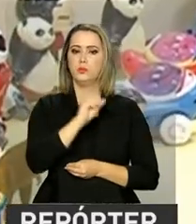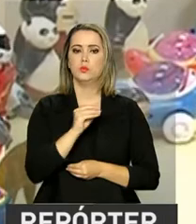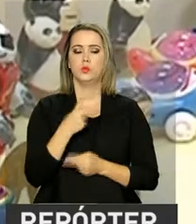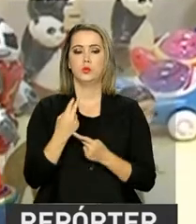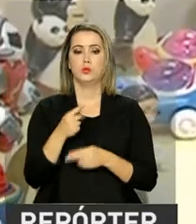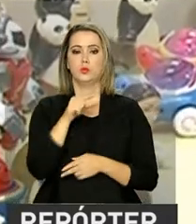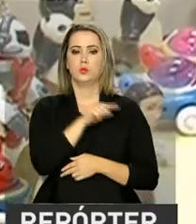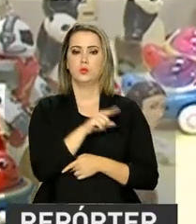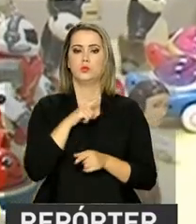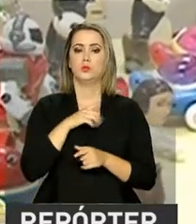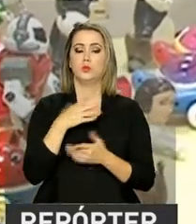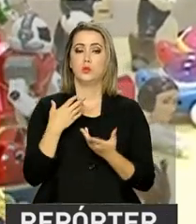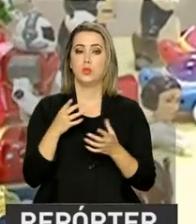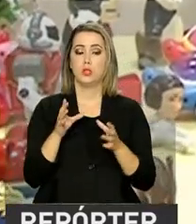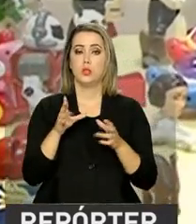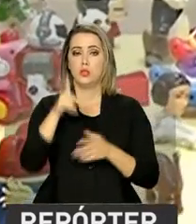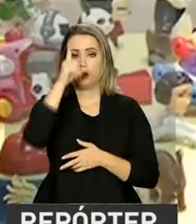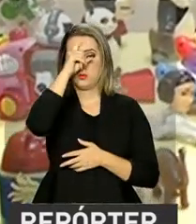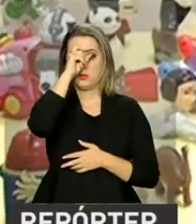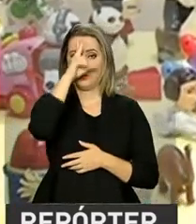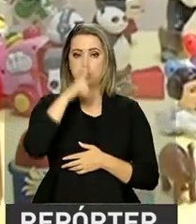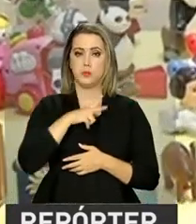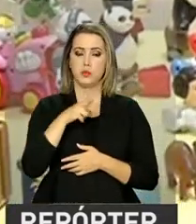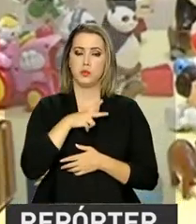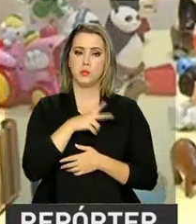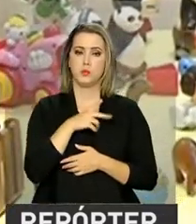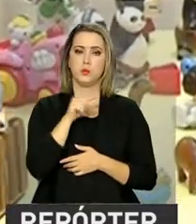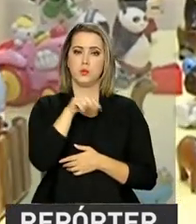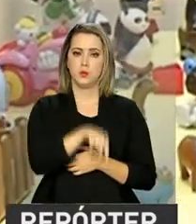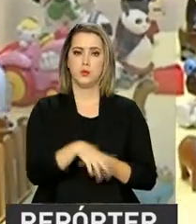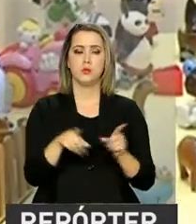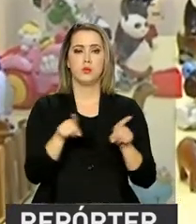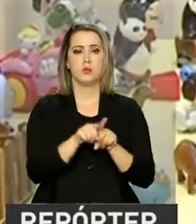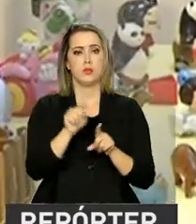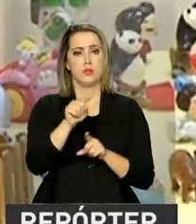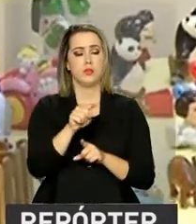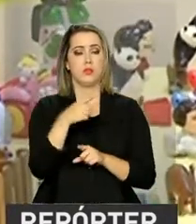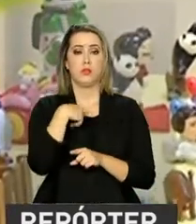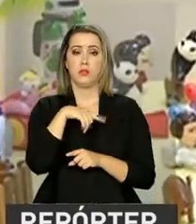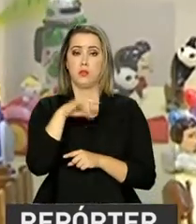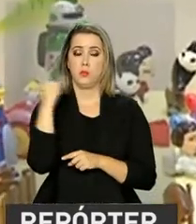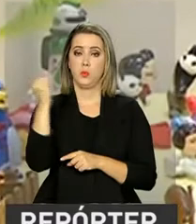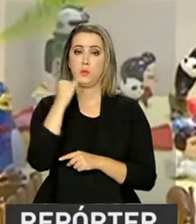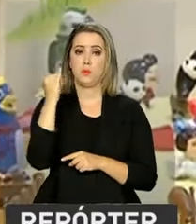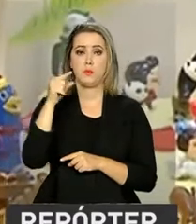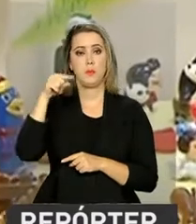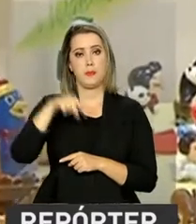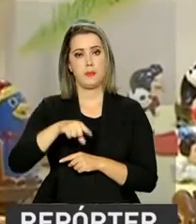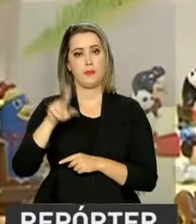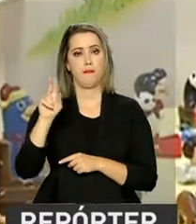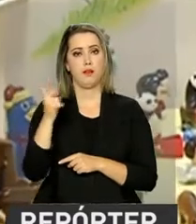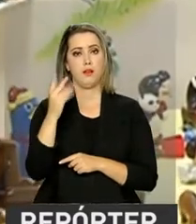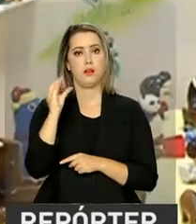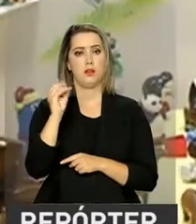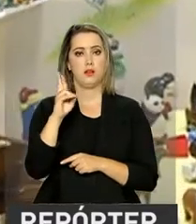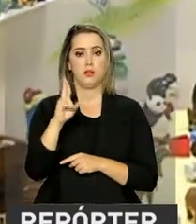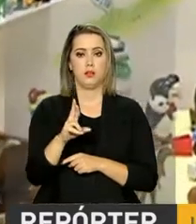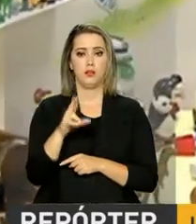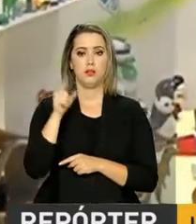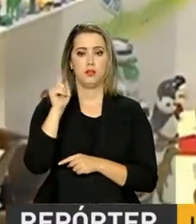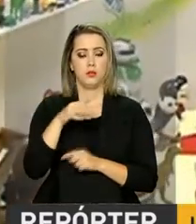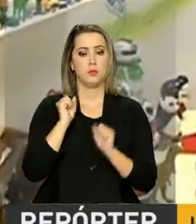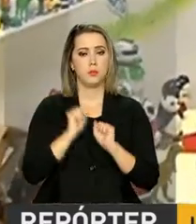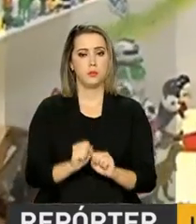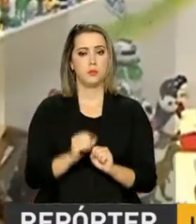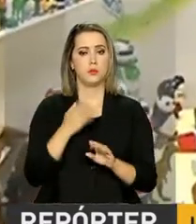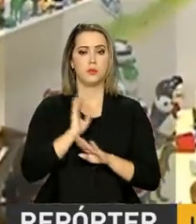como Júlia em hospitais particulares e de referência, como o HCor aqui de São Paulo, só são possíveis graças ao PROAD,